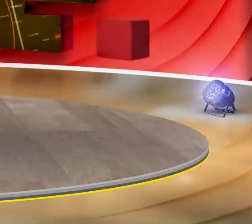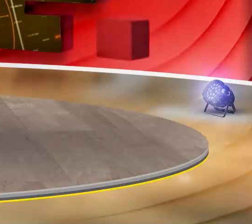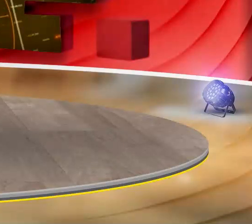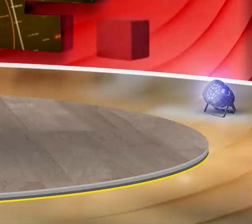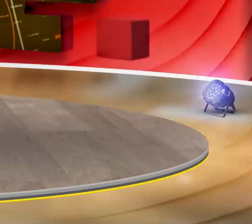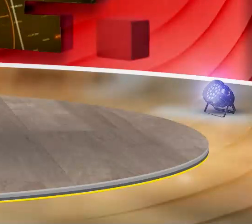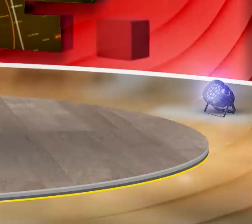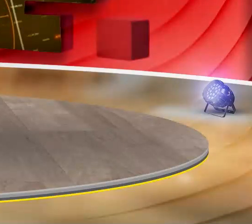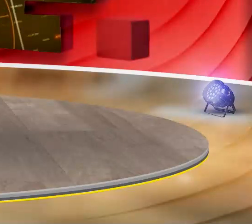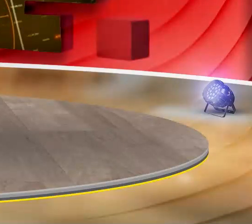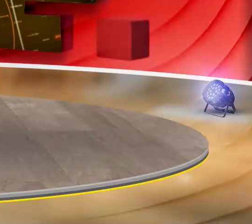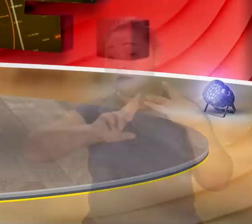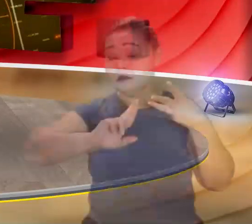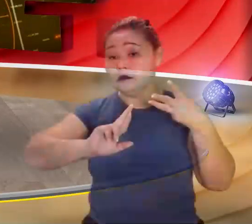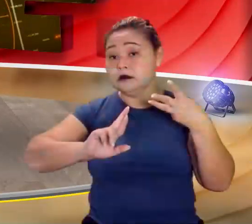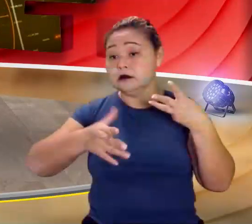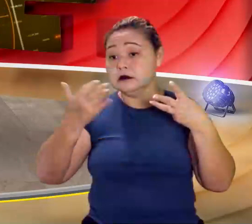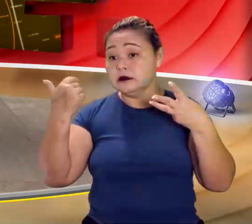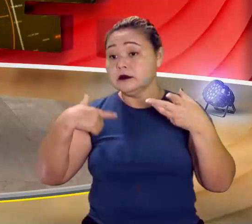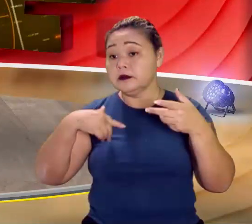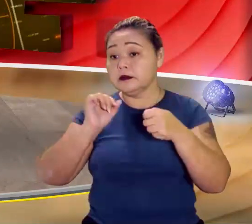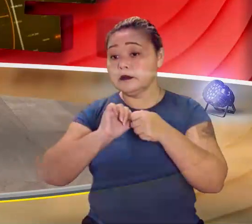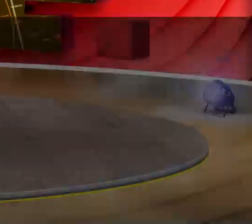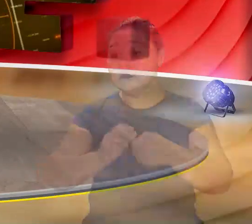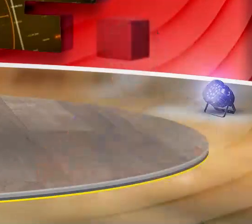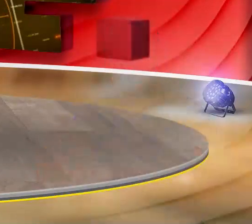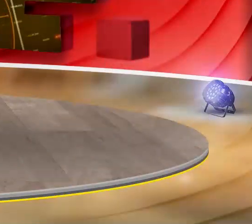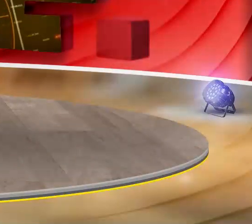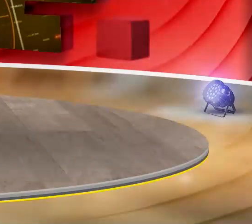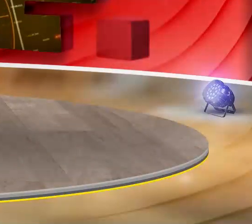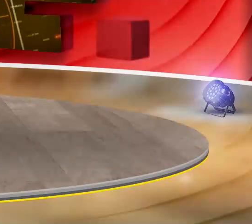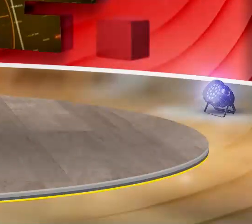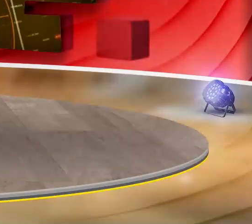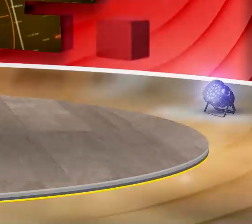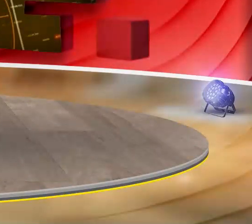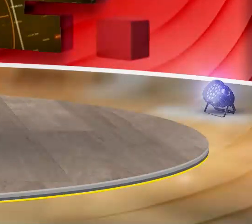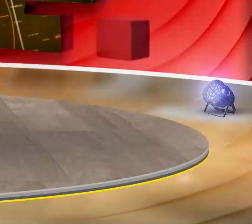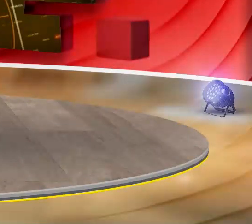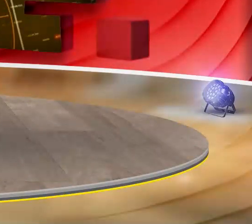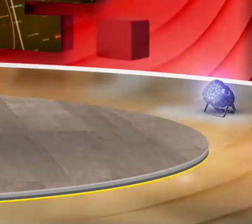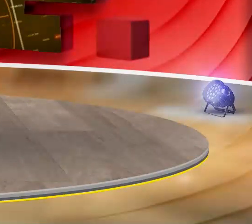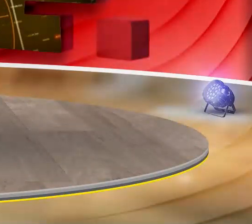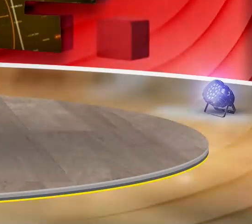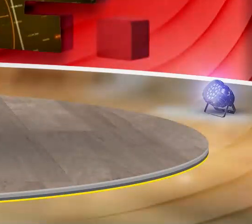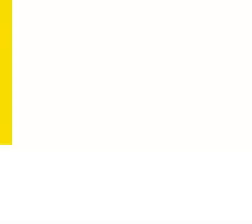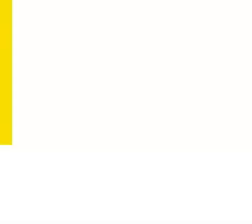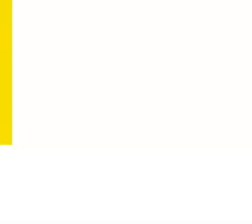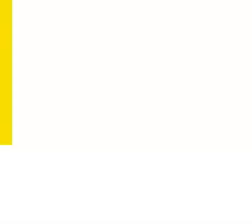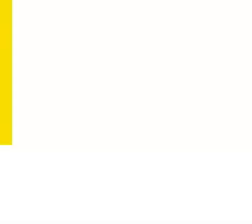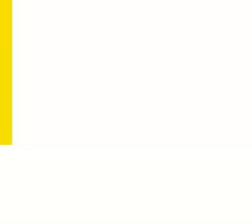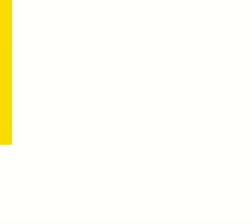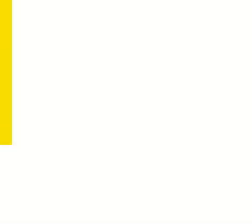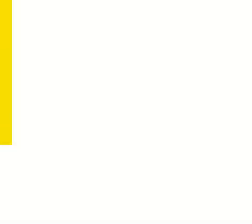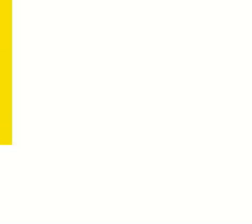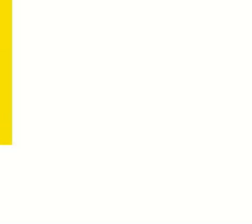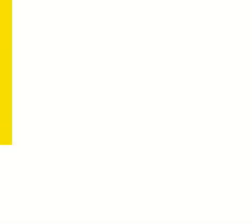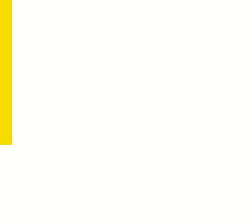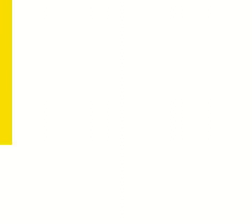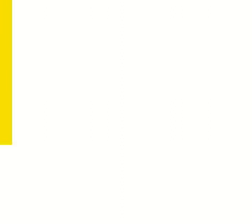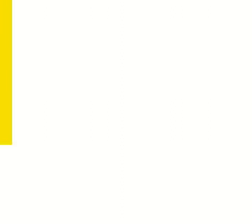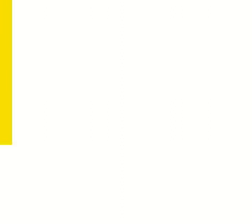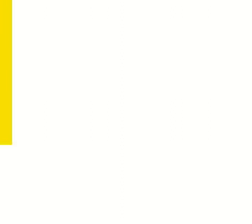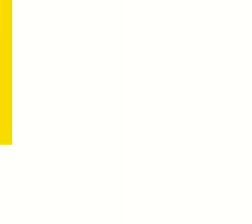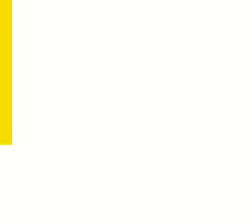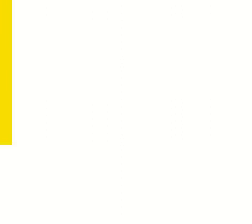respostas diferentes, né? Vamos lá de novo na lousa rapidinho, só olhar direitinho lá, brincando com os números. Olha lá na lousa. É que tem um negócio diferente lá, bem legal. Olha